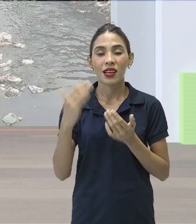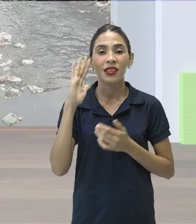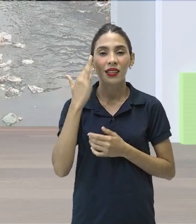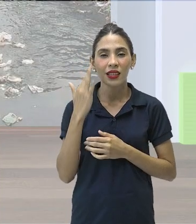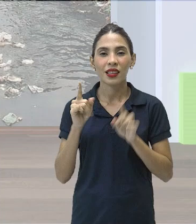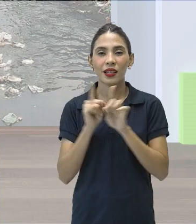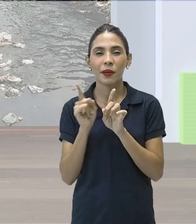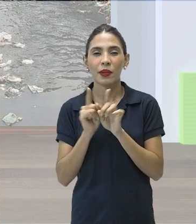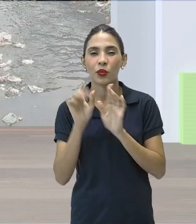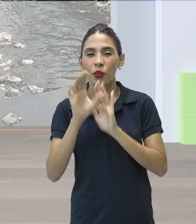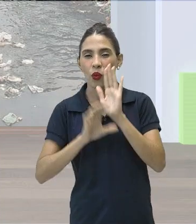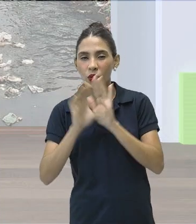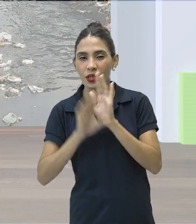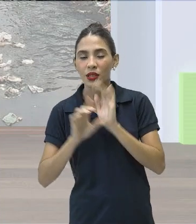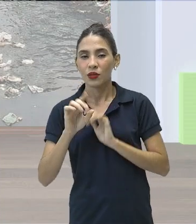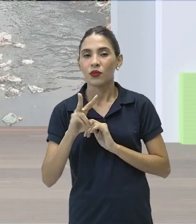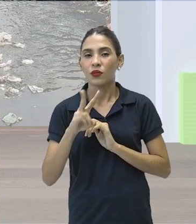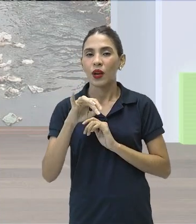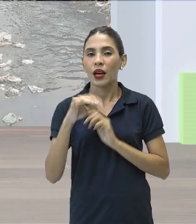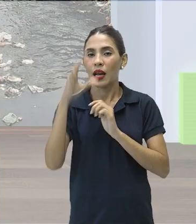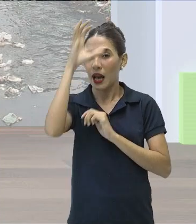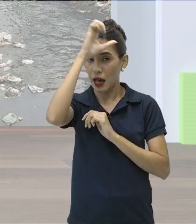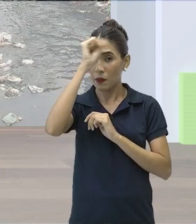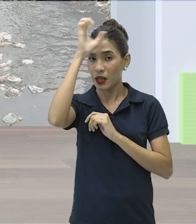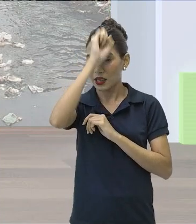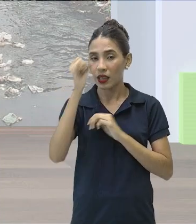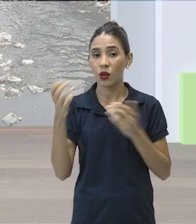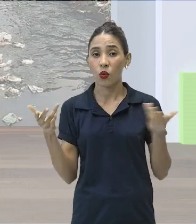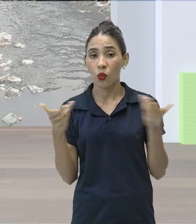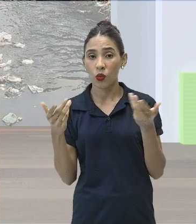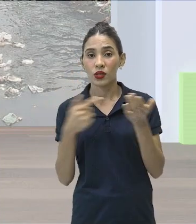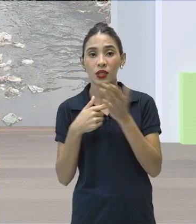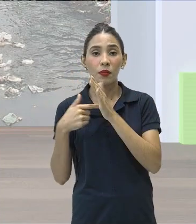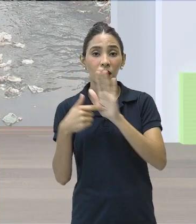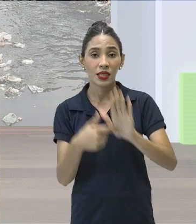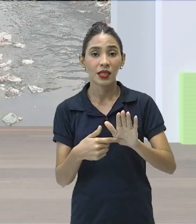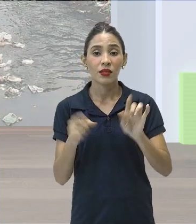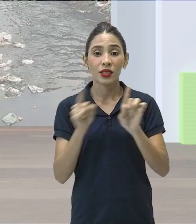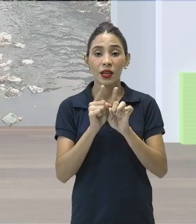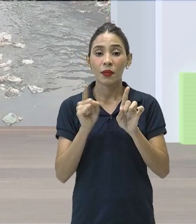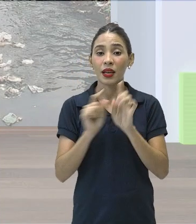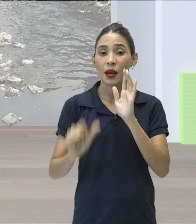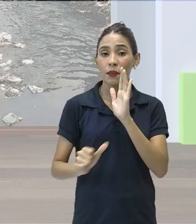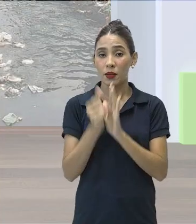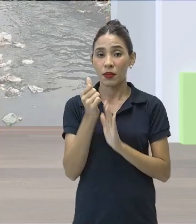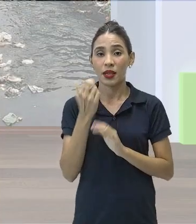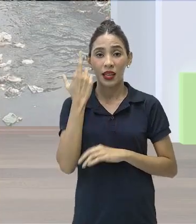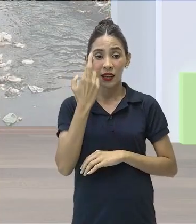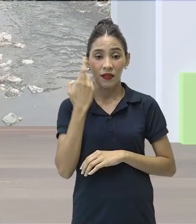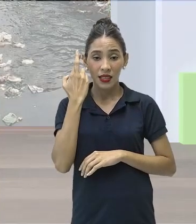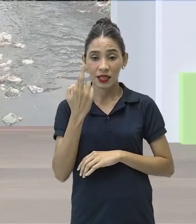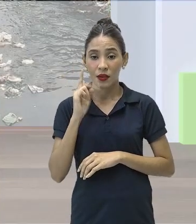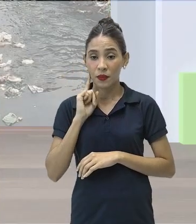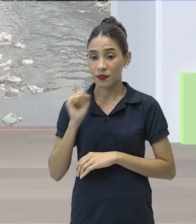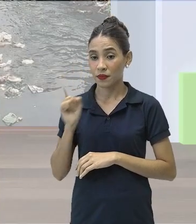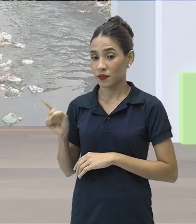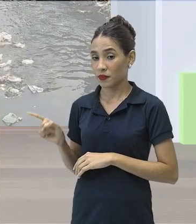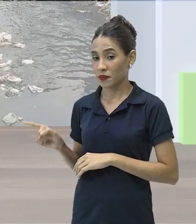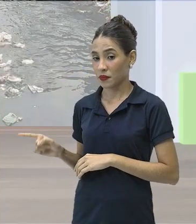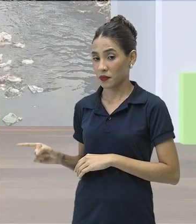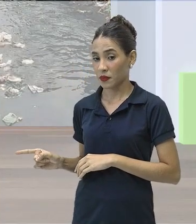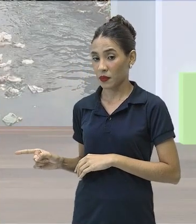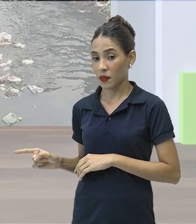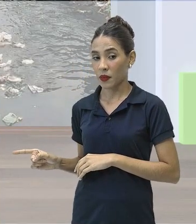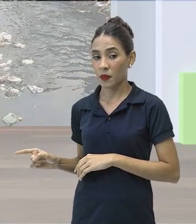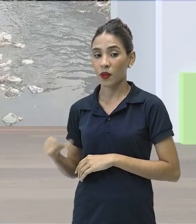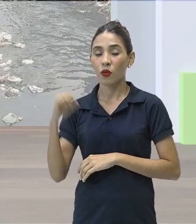os conceitos, né, do que a gente vai abordar, né, eu trago para vocês aí a nossa primeira reflexão. O